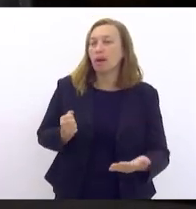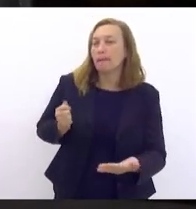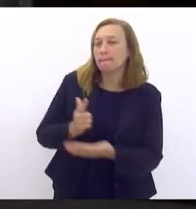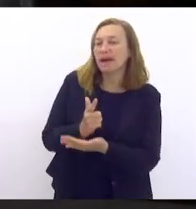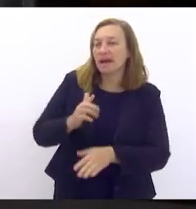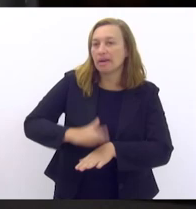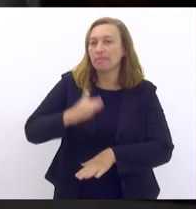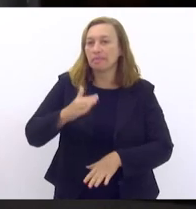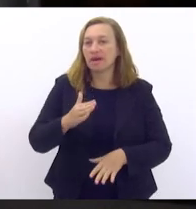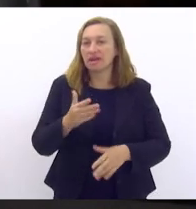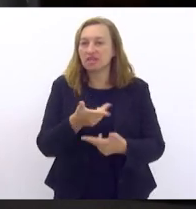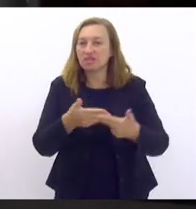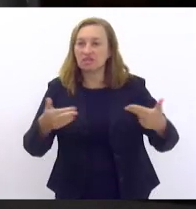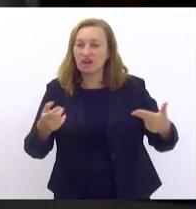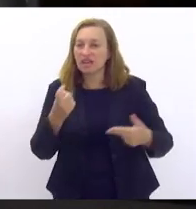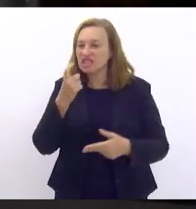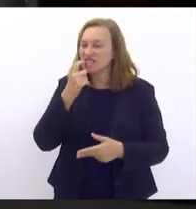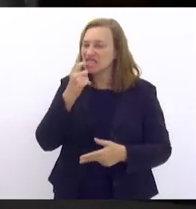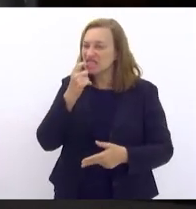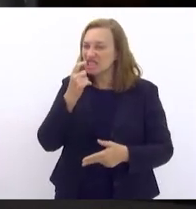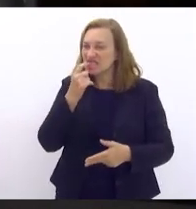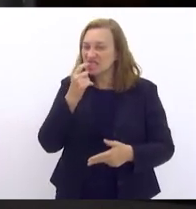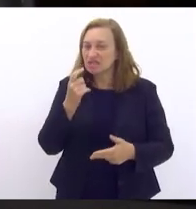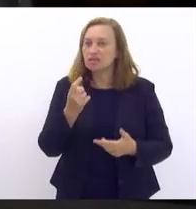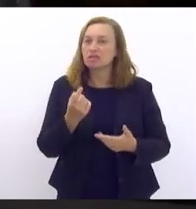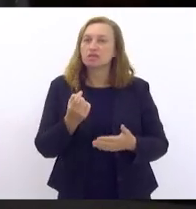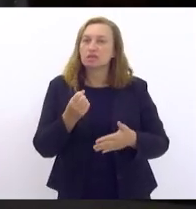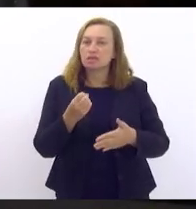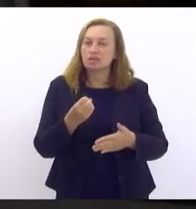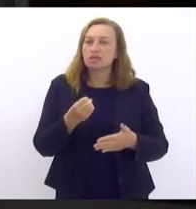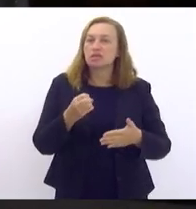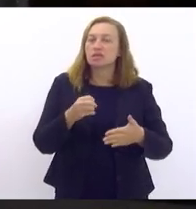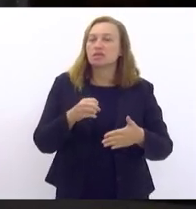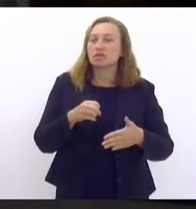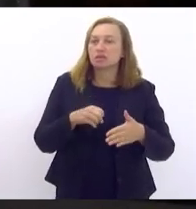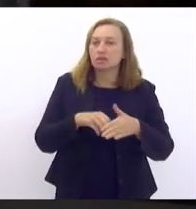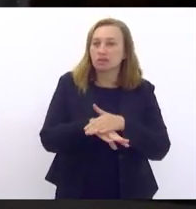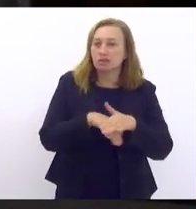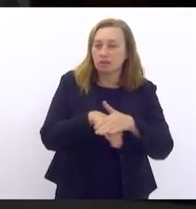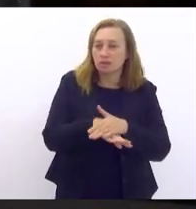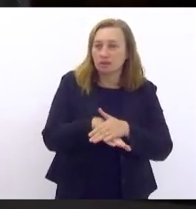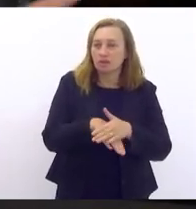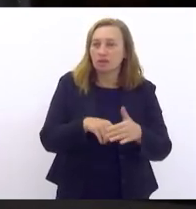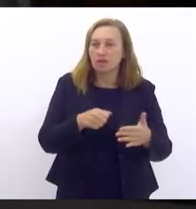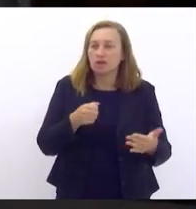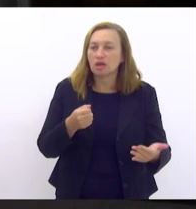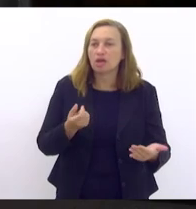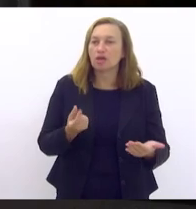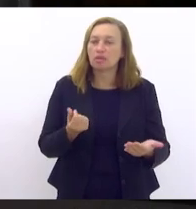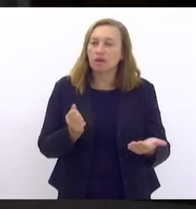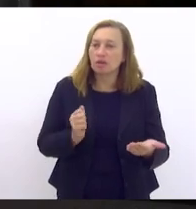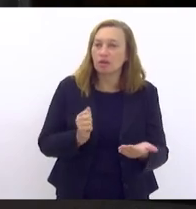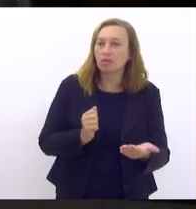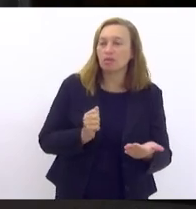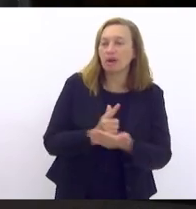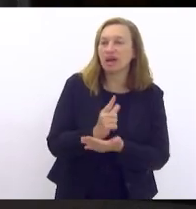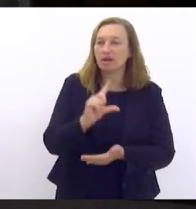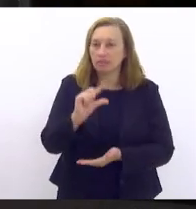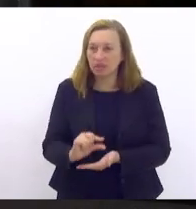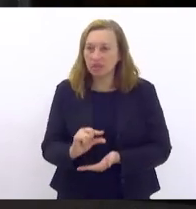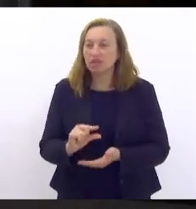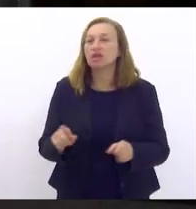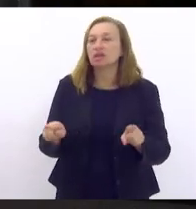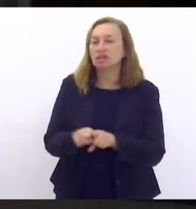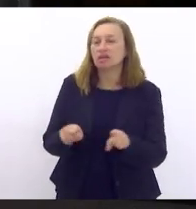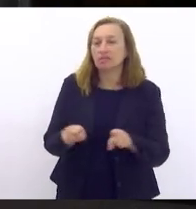aterrar várias embalagens de plásticos e cobra menos impostos para aterrar e ao mesmo tempo essas